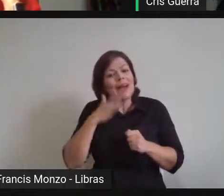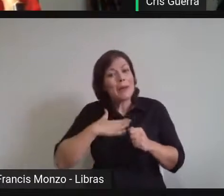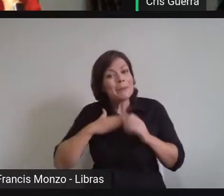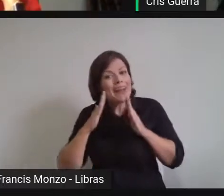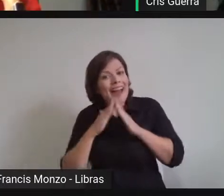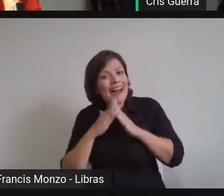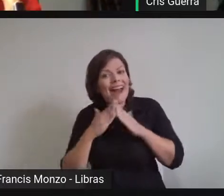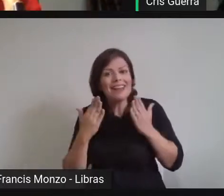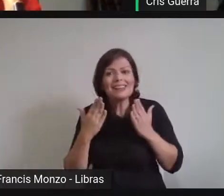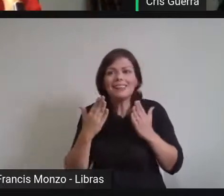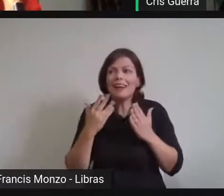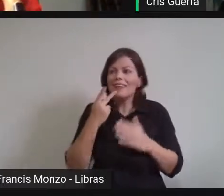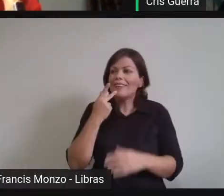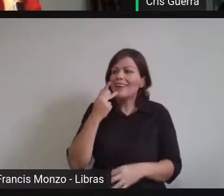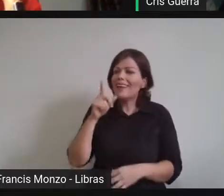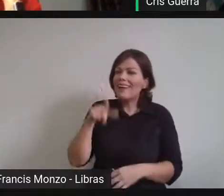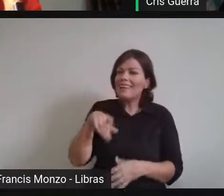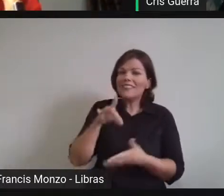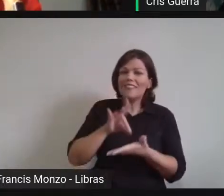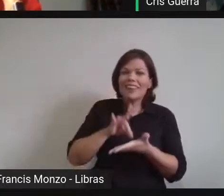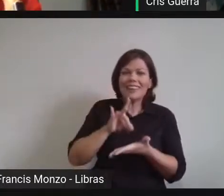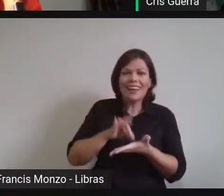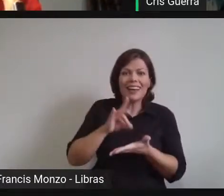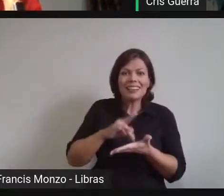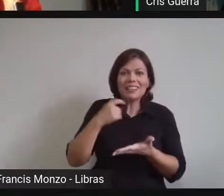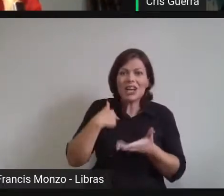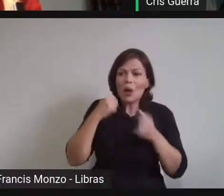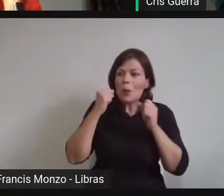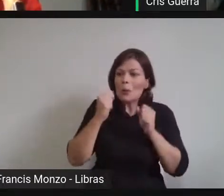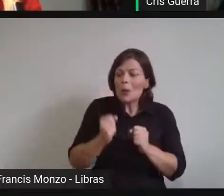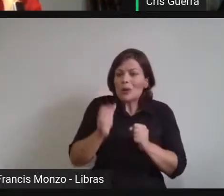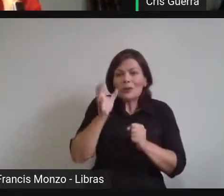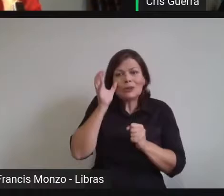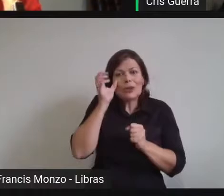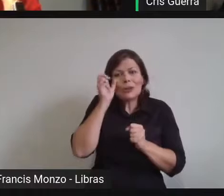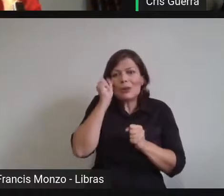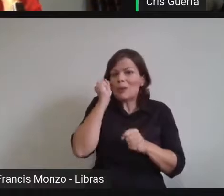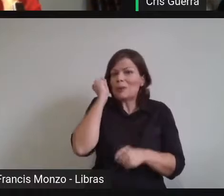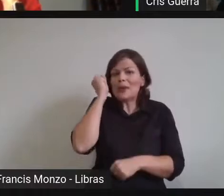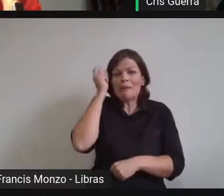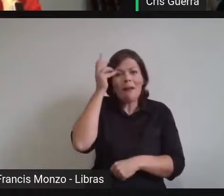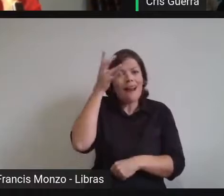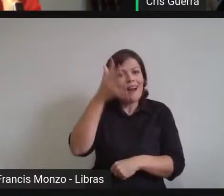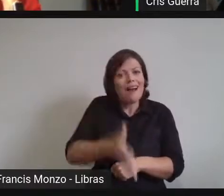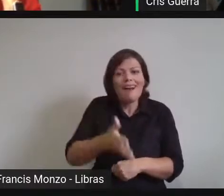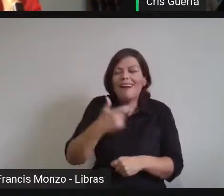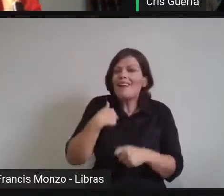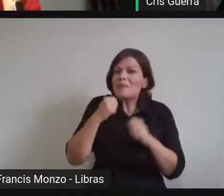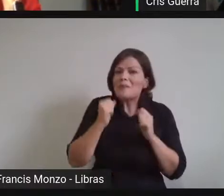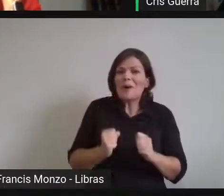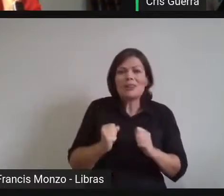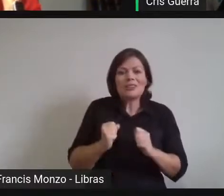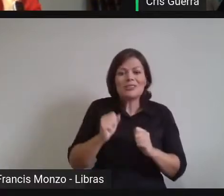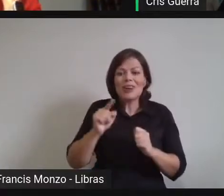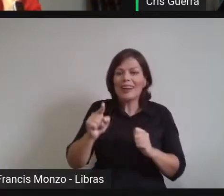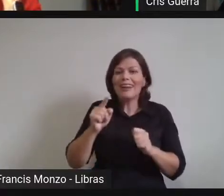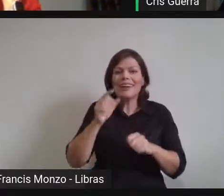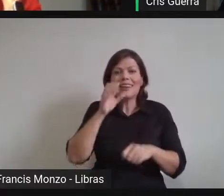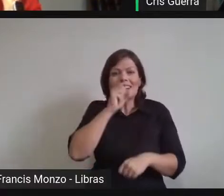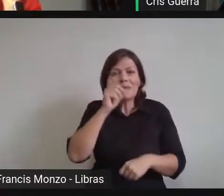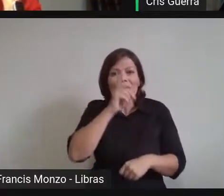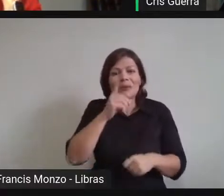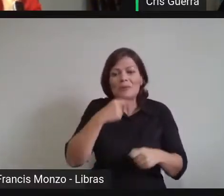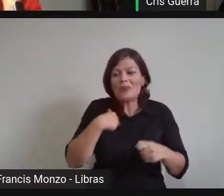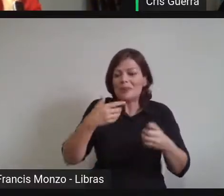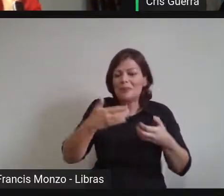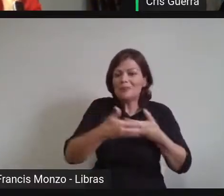é verdade, eu vou poder dormir uma noite inteira, né? Aí levava para casa da minha sogra no fim de semana, ele dormia lá às